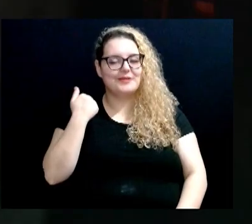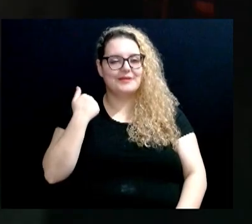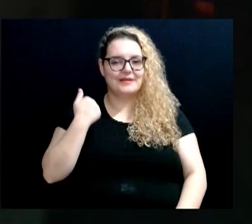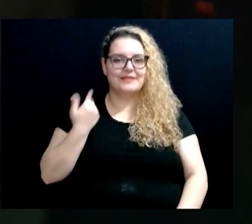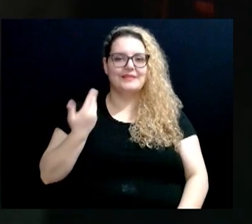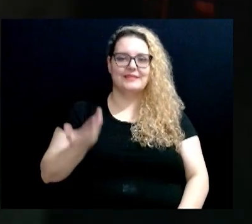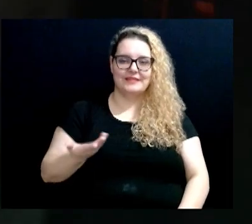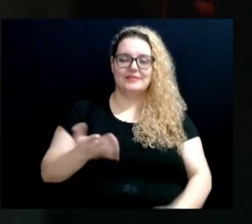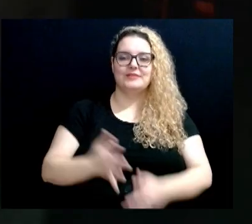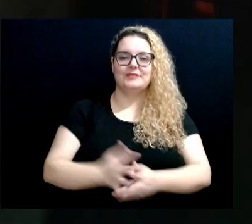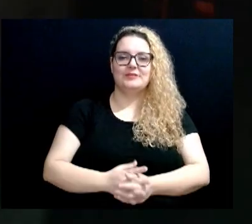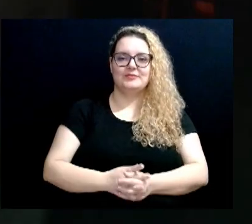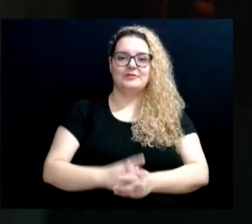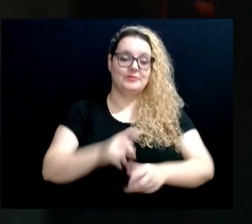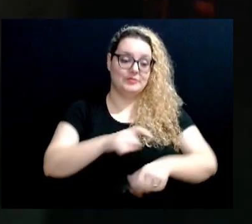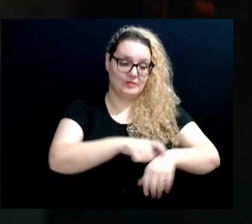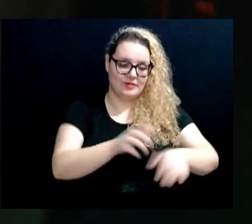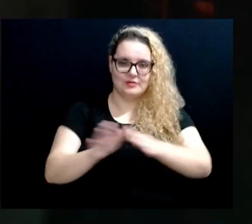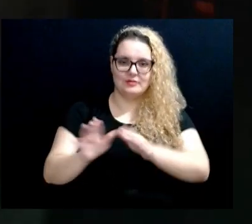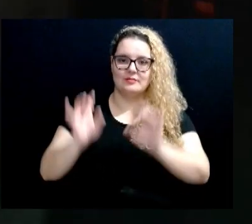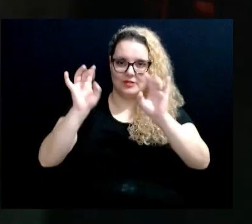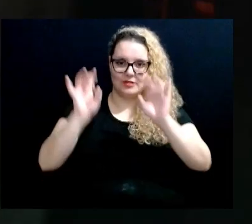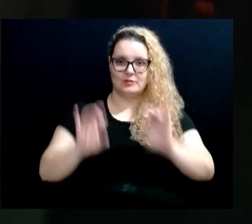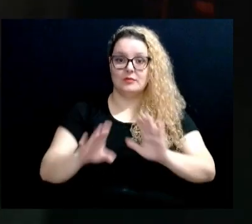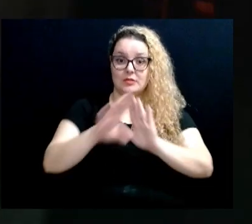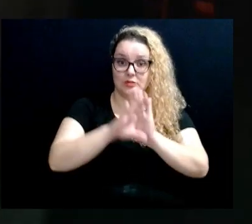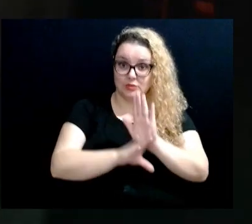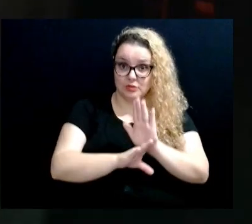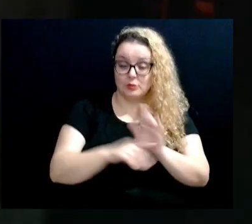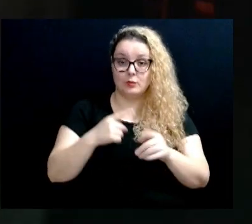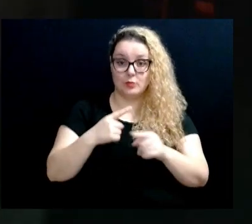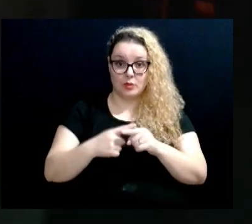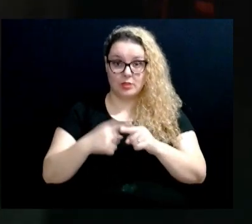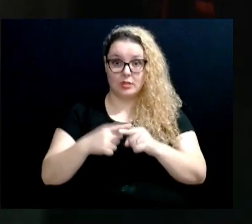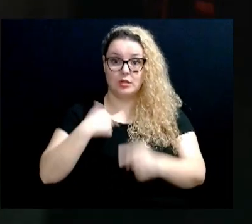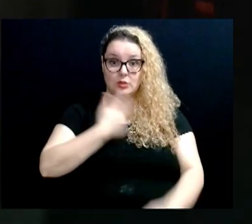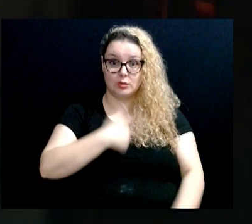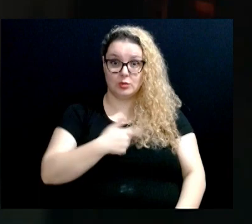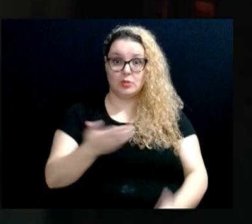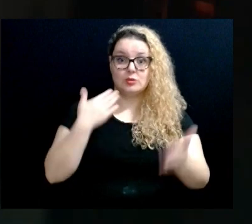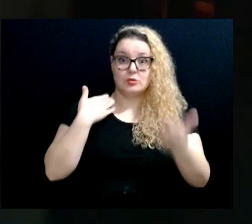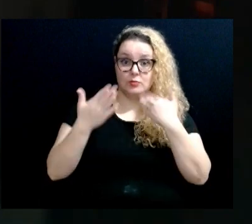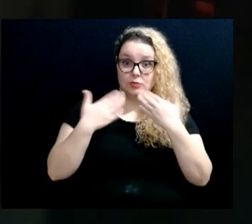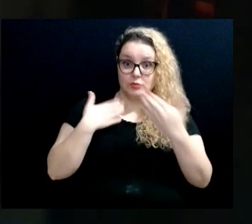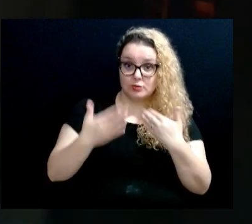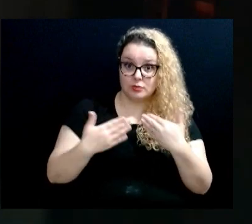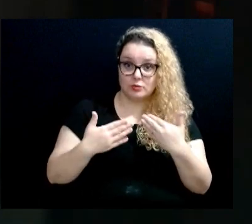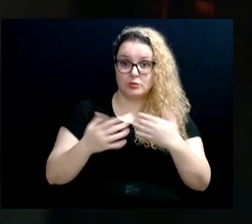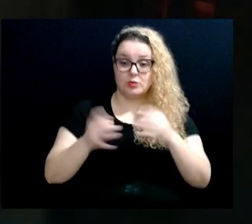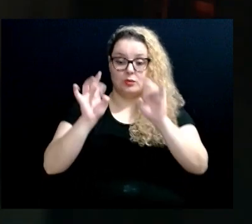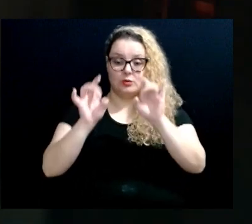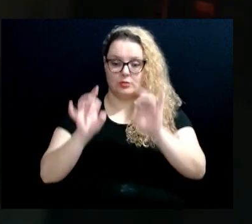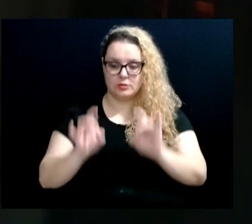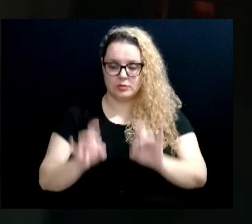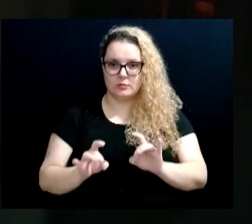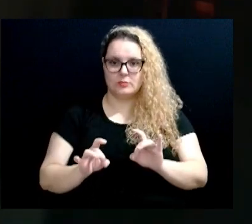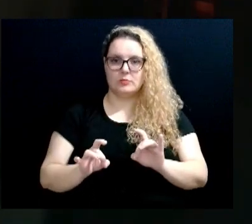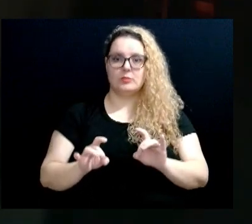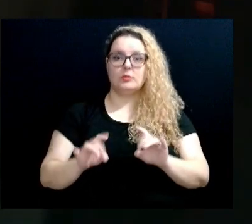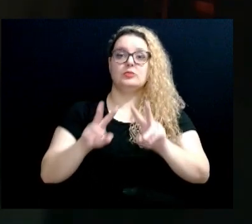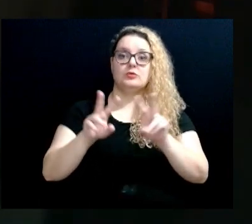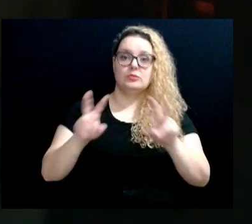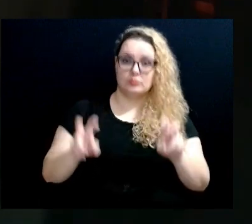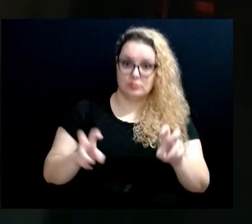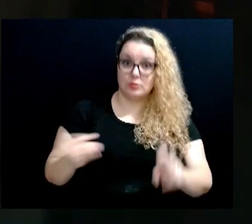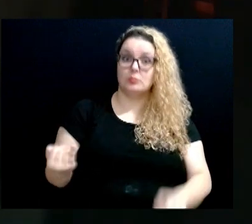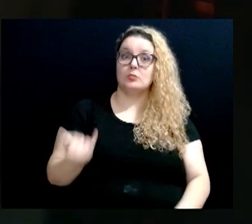nosso momento especial aqui do programa, porque nós vamos conversar com especialistas sobre um tema bem interessante,